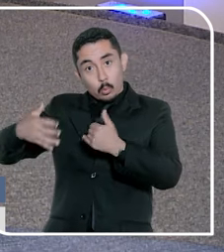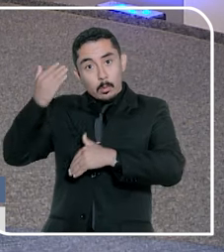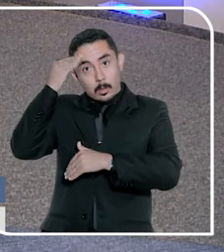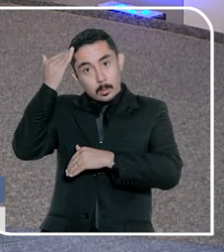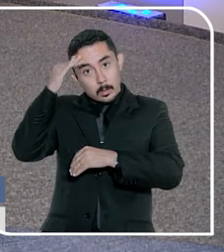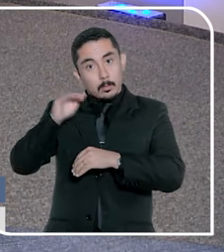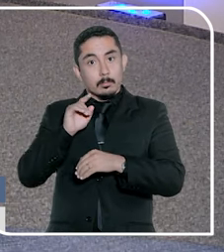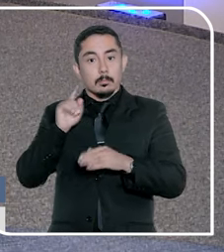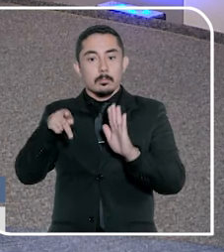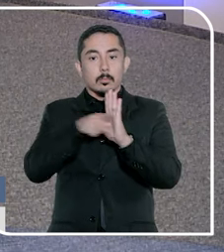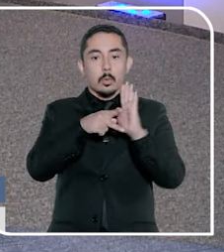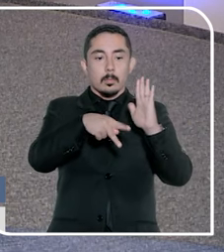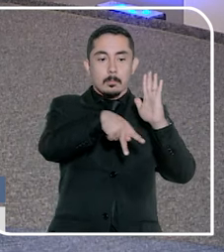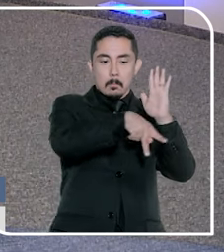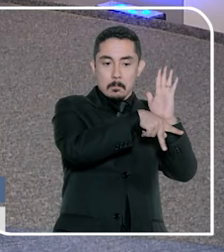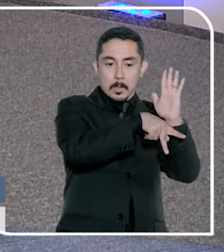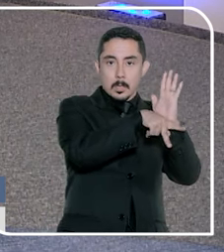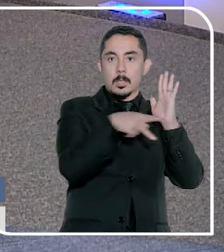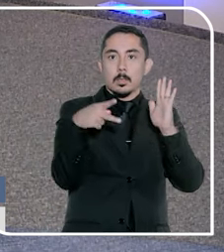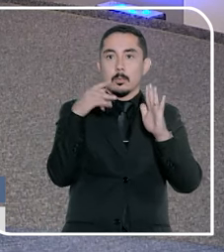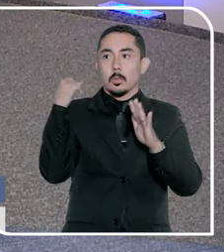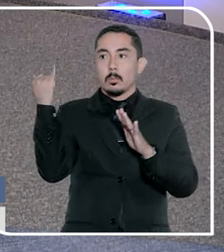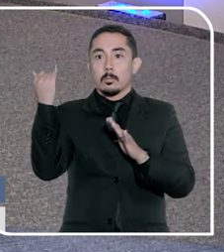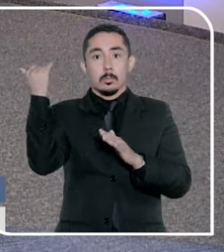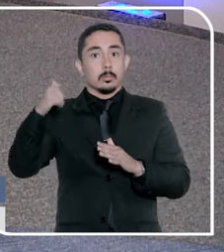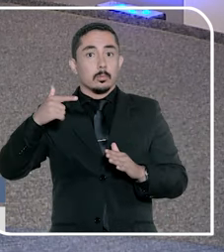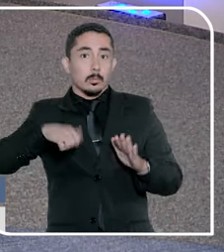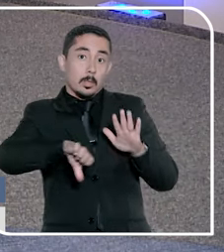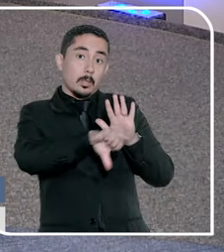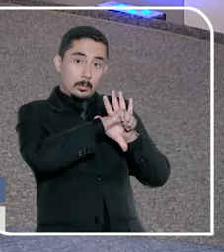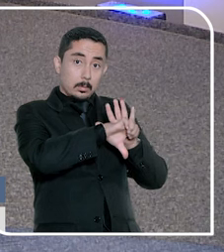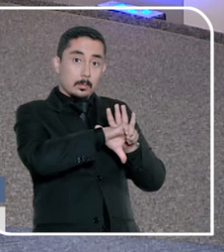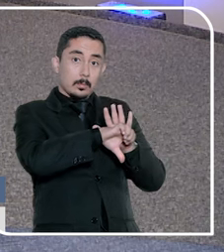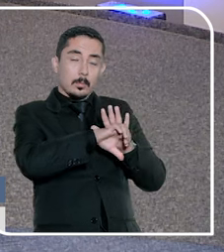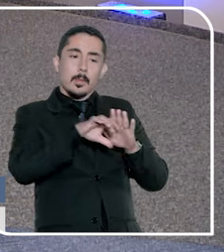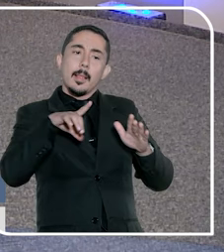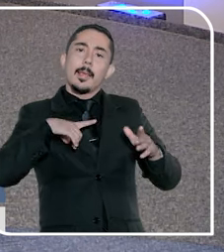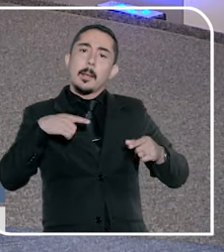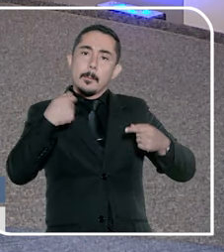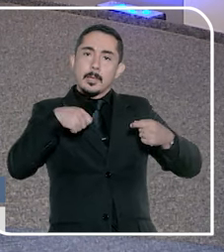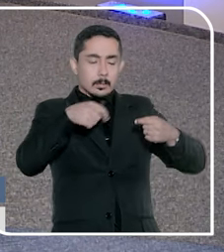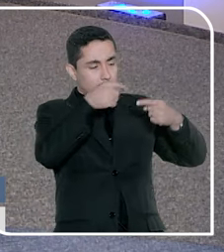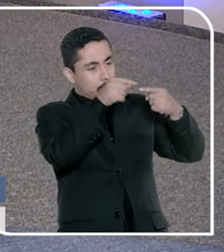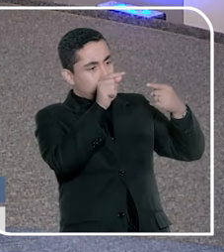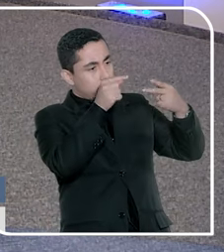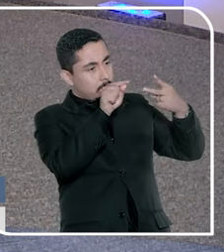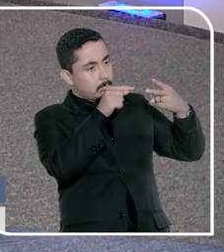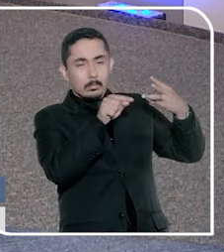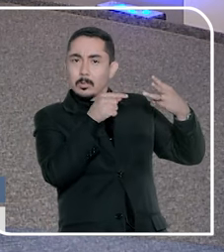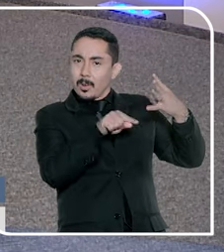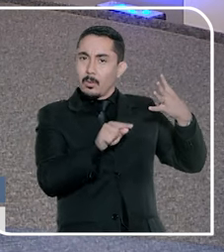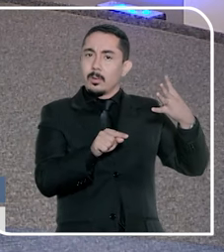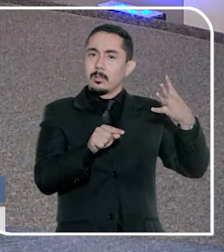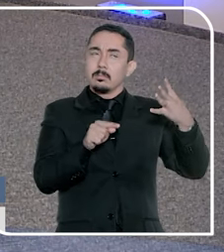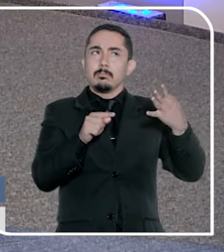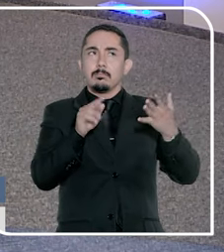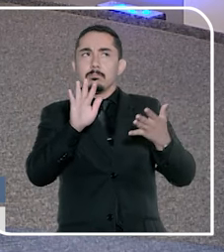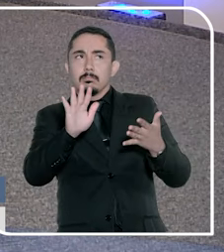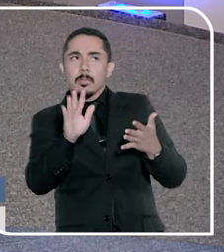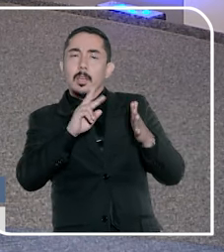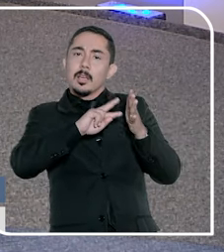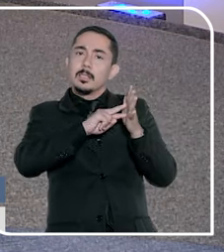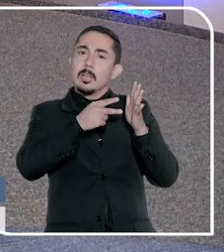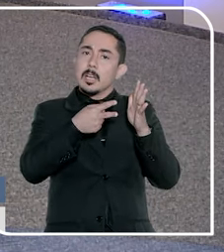exige o preo preenchimento de quatro condições simultâneas né ou seja isso significa dizer